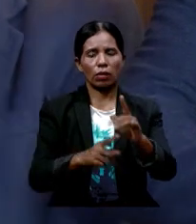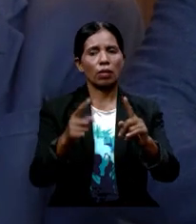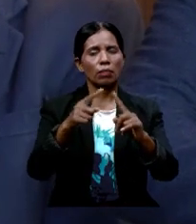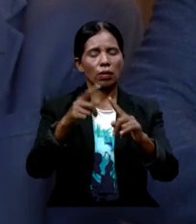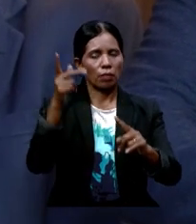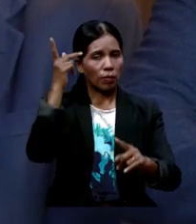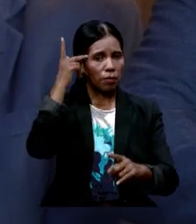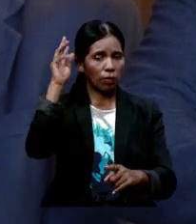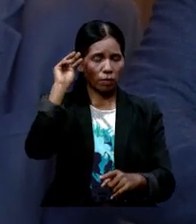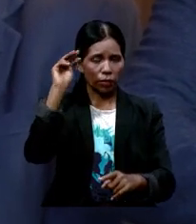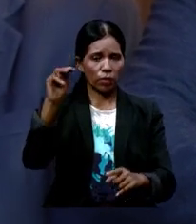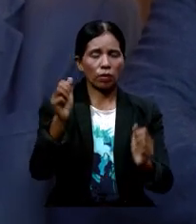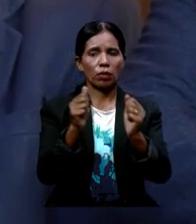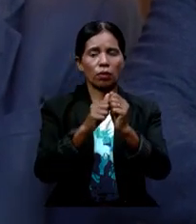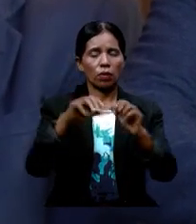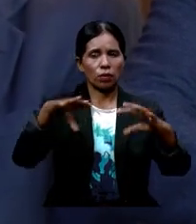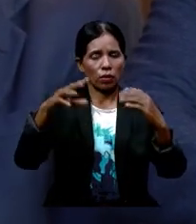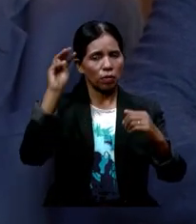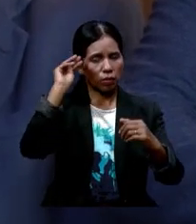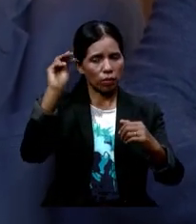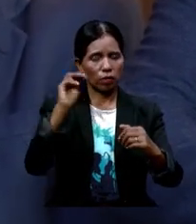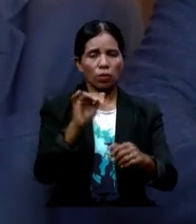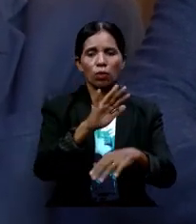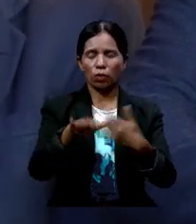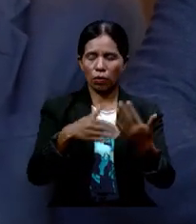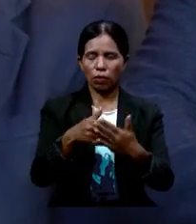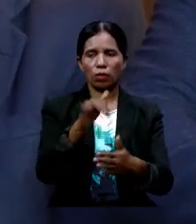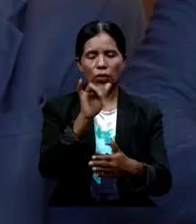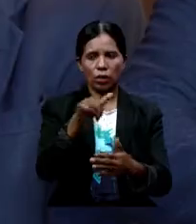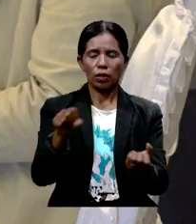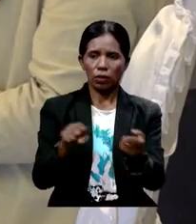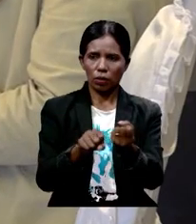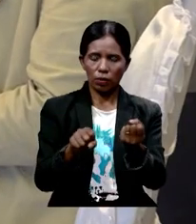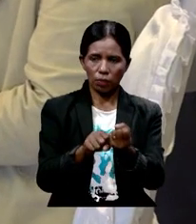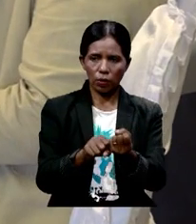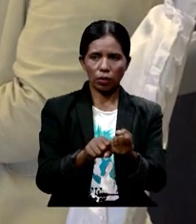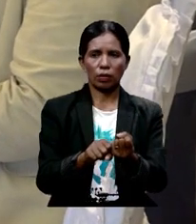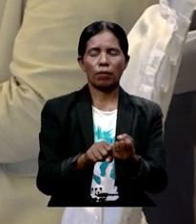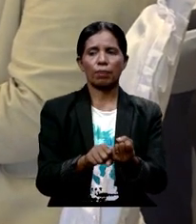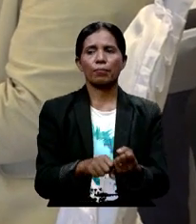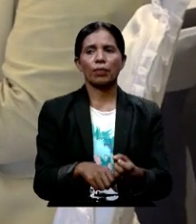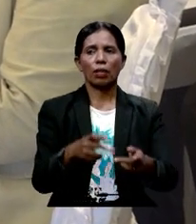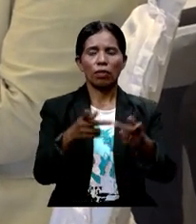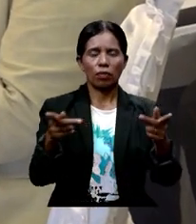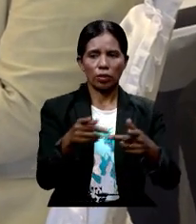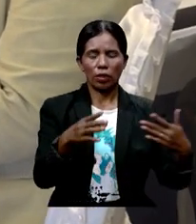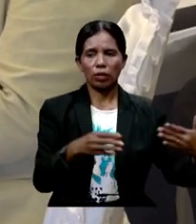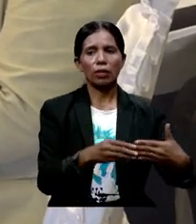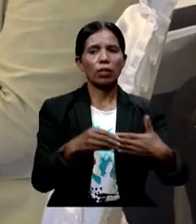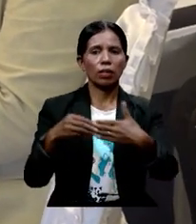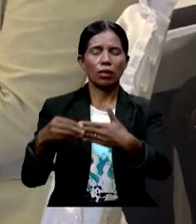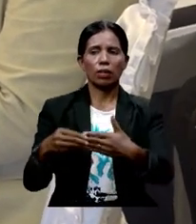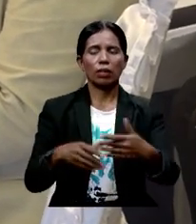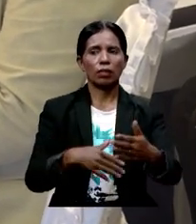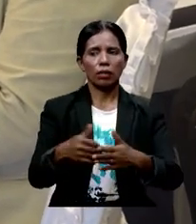o conselho ministro ortoto concorda se apoio máximo. Fatin hoje organiza evento, né, depende